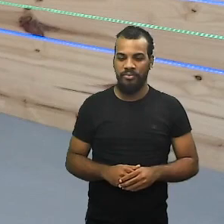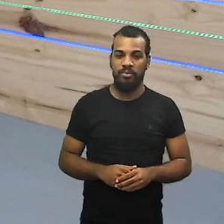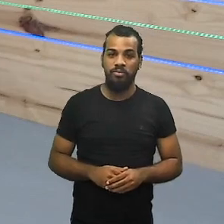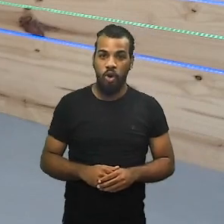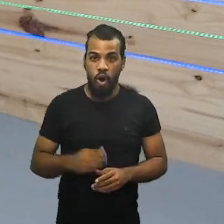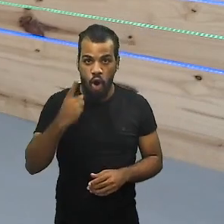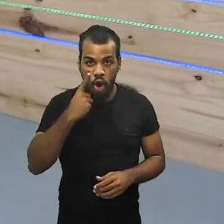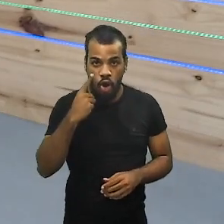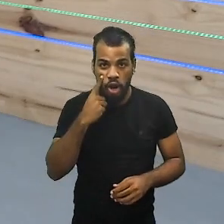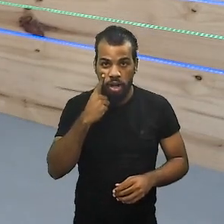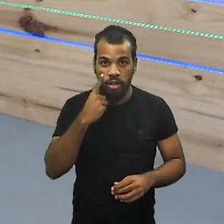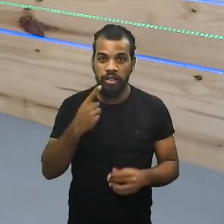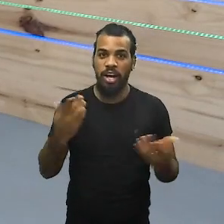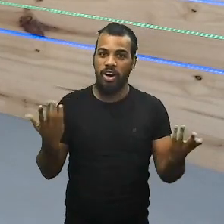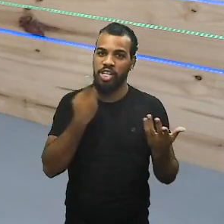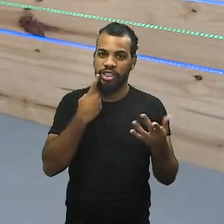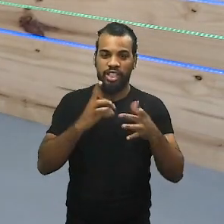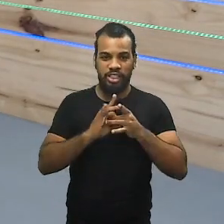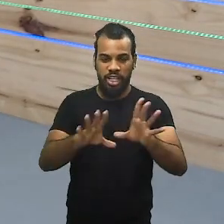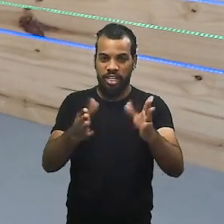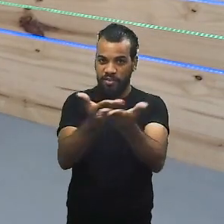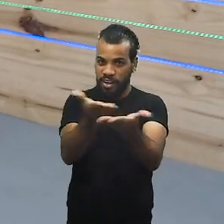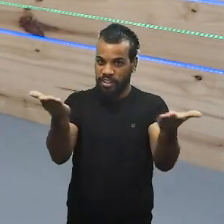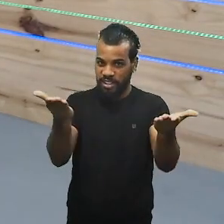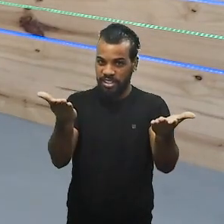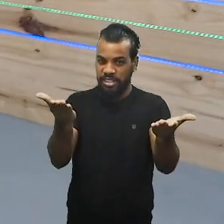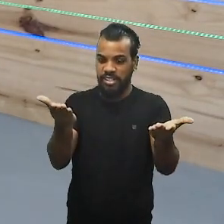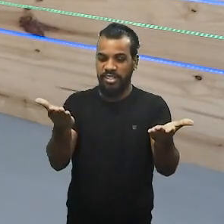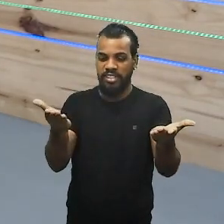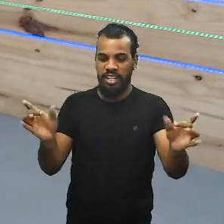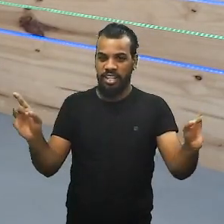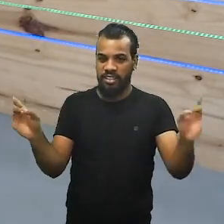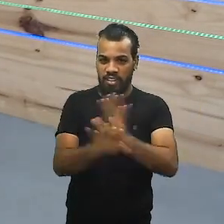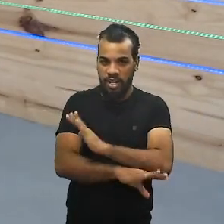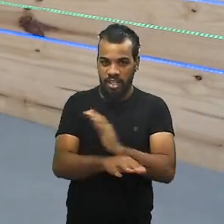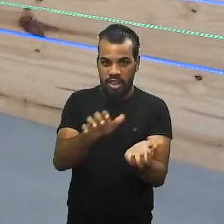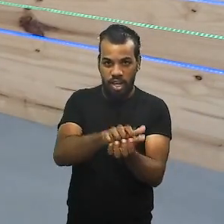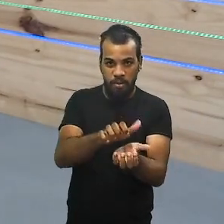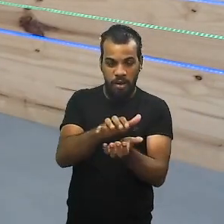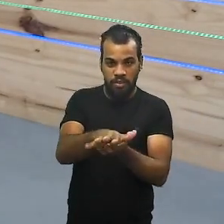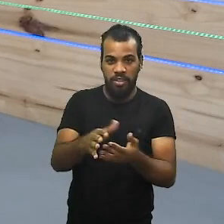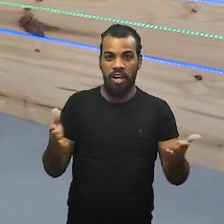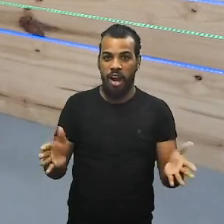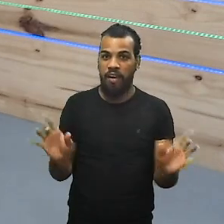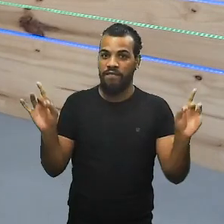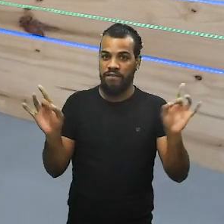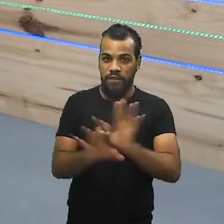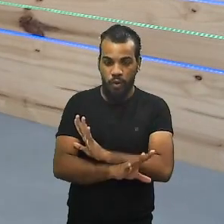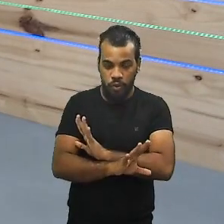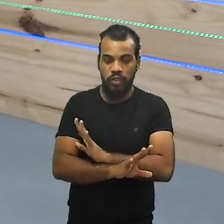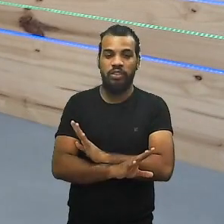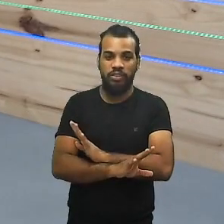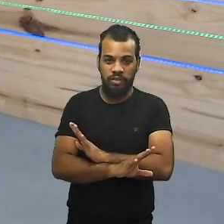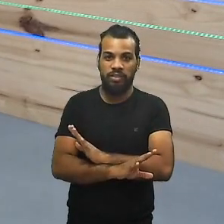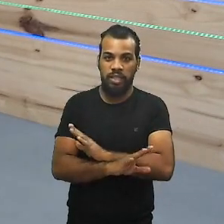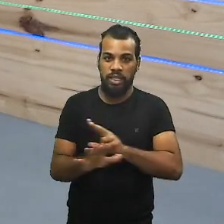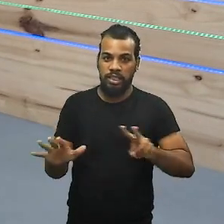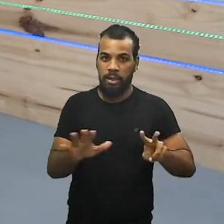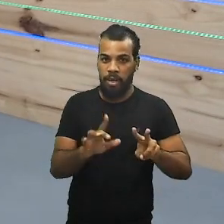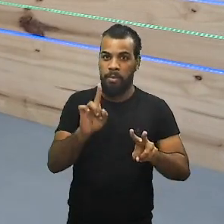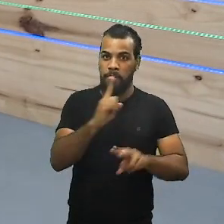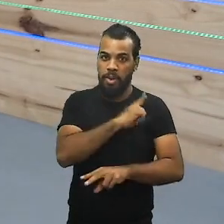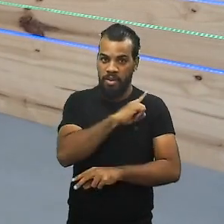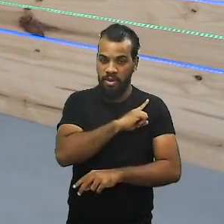com isso, sextou pra gente aí, viu? Finish aí do EducaPE de vocês. A gente fecha com chave de ouro aí a semana do primeiro